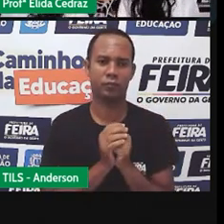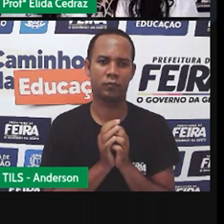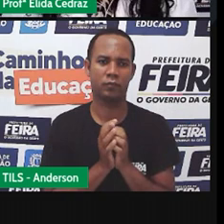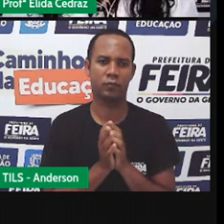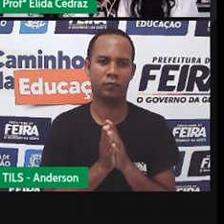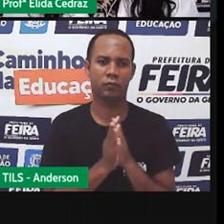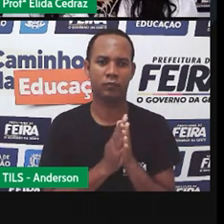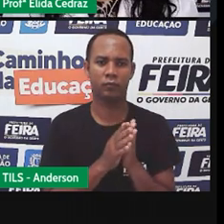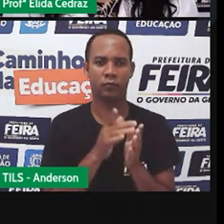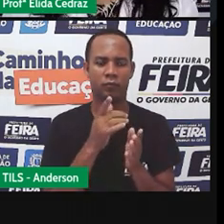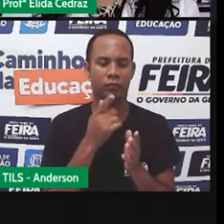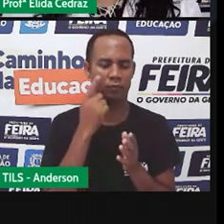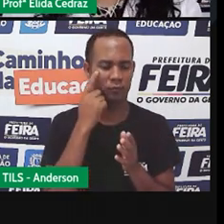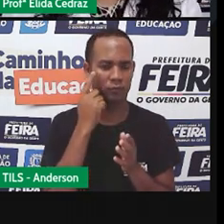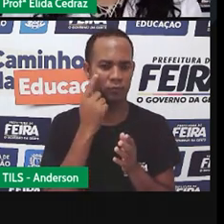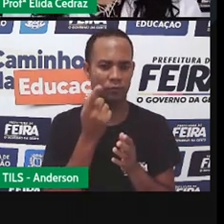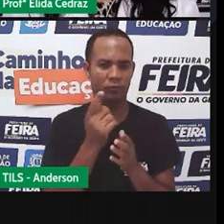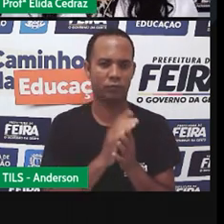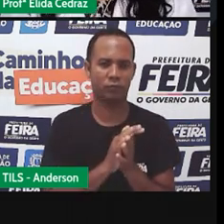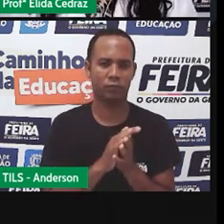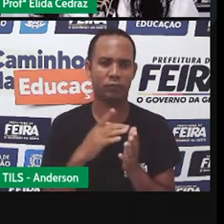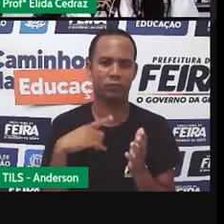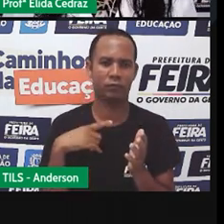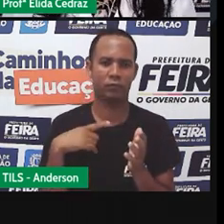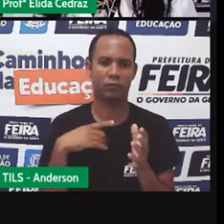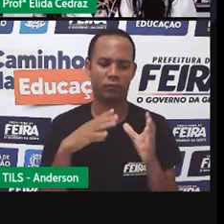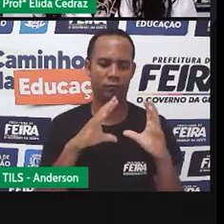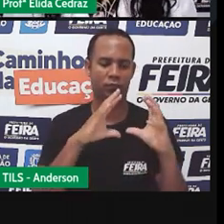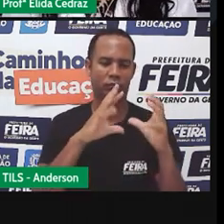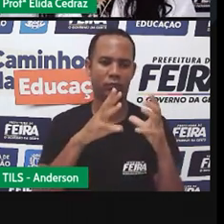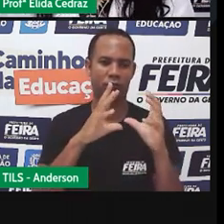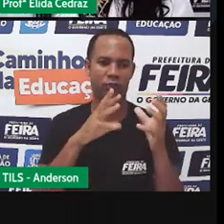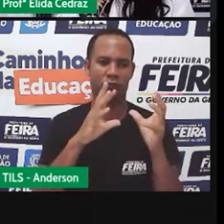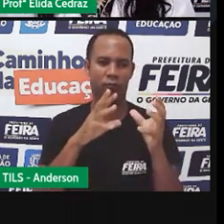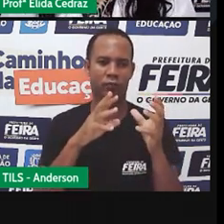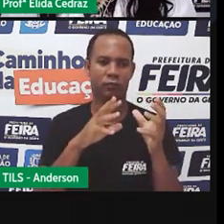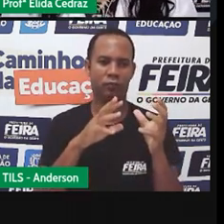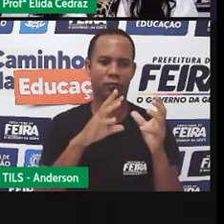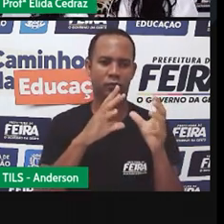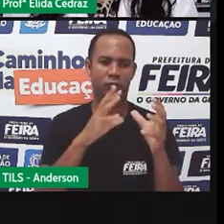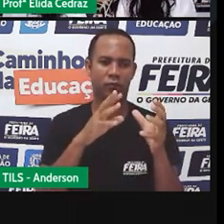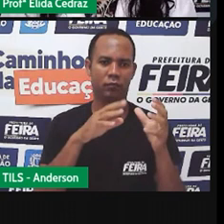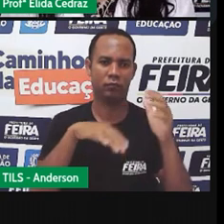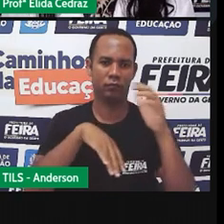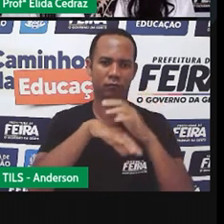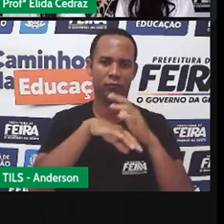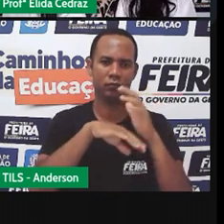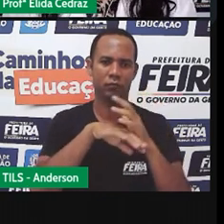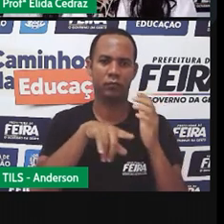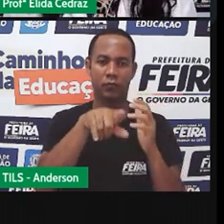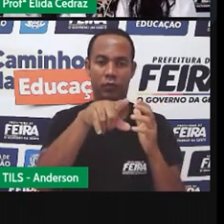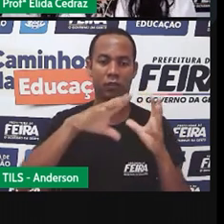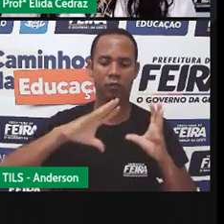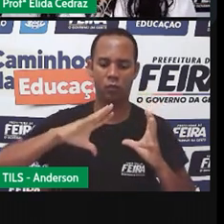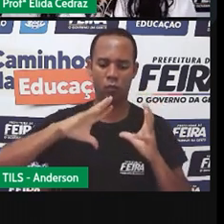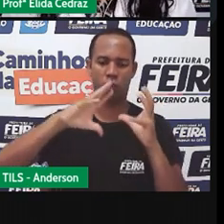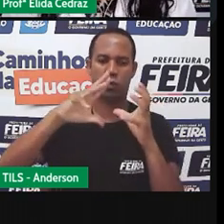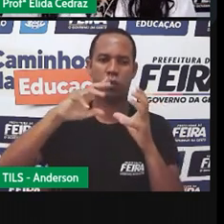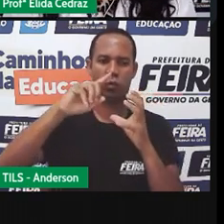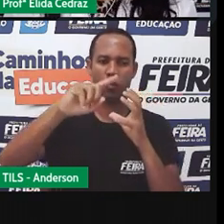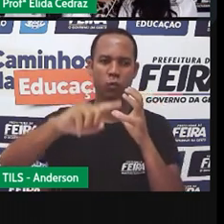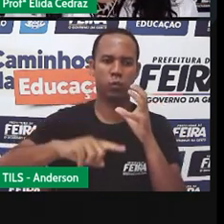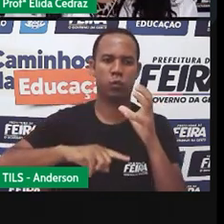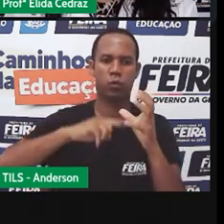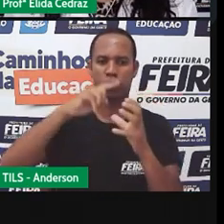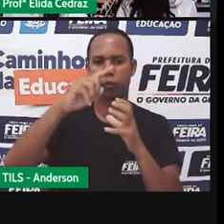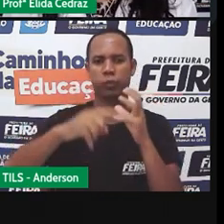Para você entender melhor, nós temos uma bola e nós temos um globo representando o planeta Terra.